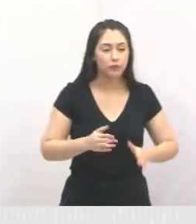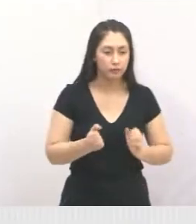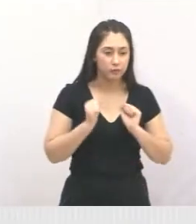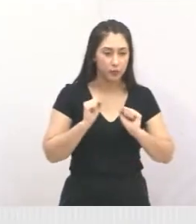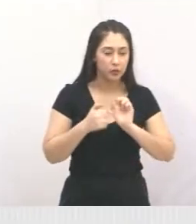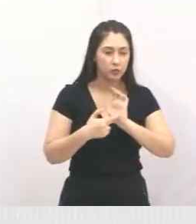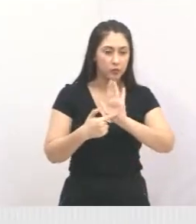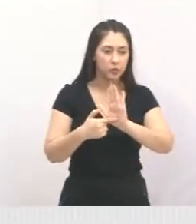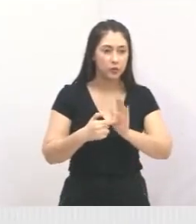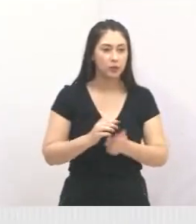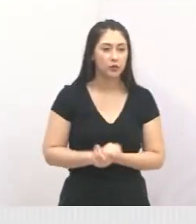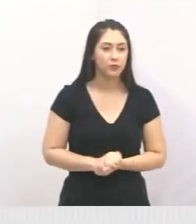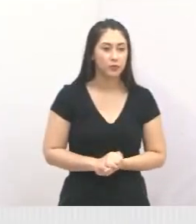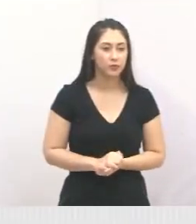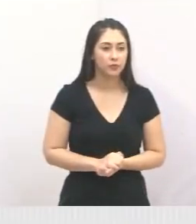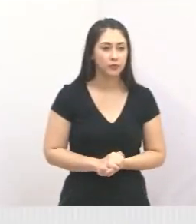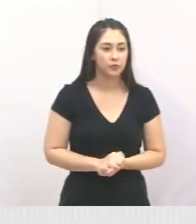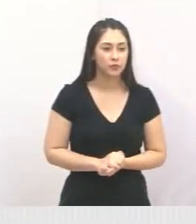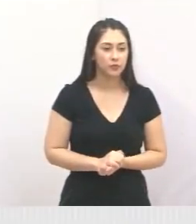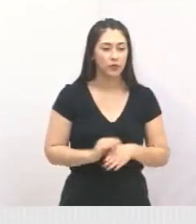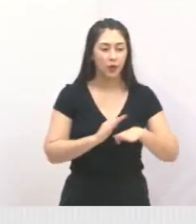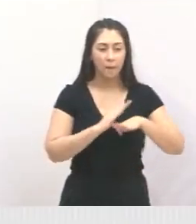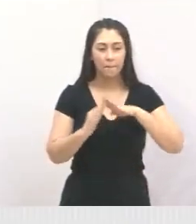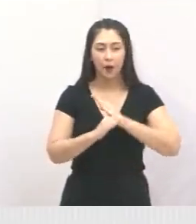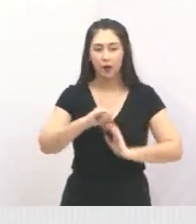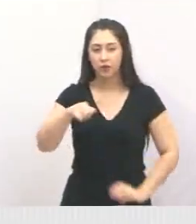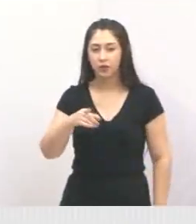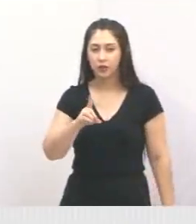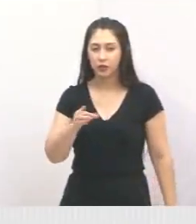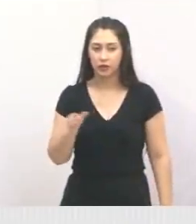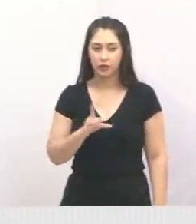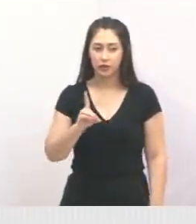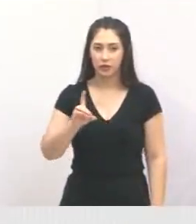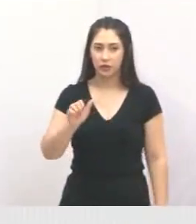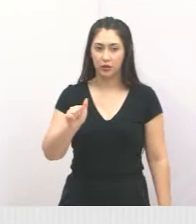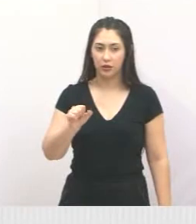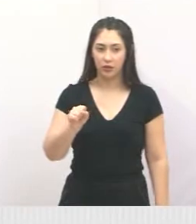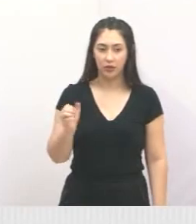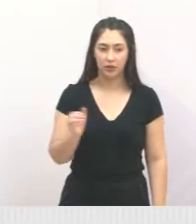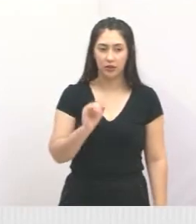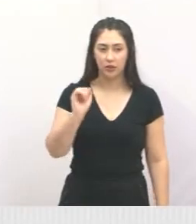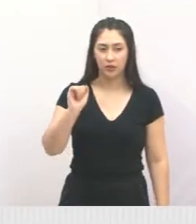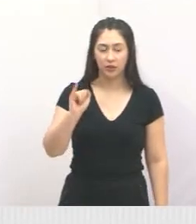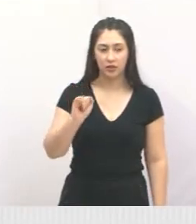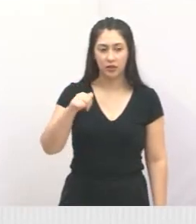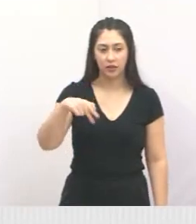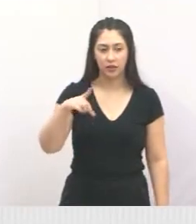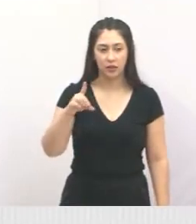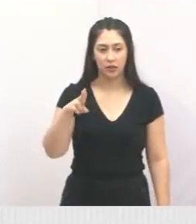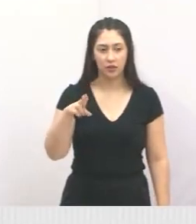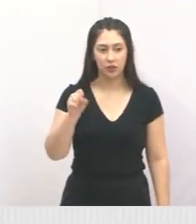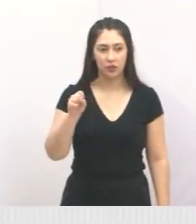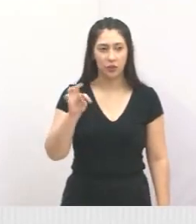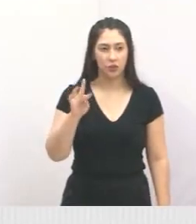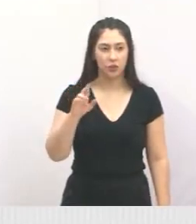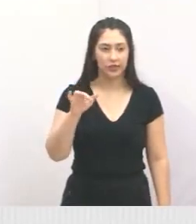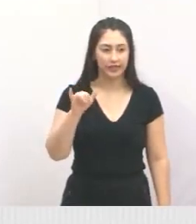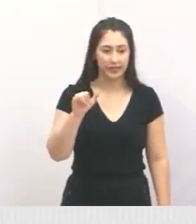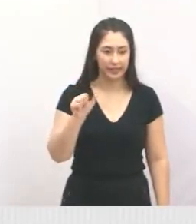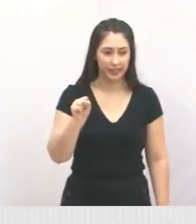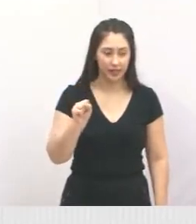favor. É lá no Jardim das Indústrias. Olha só, um buraco bem fundo, né?